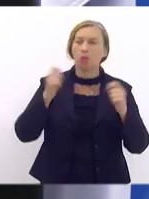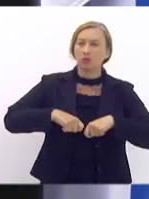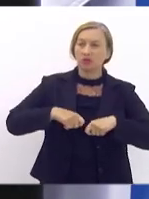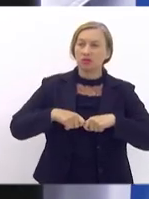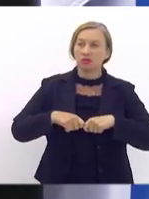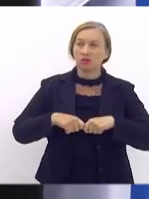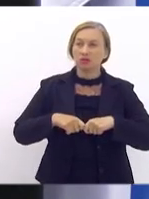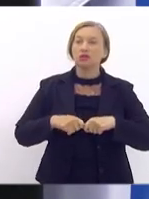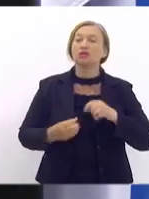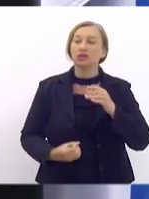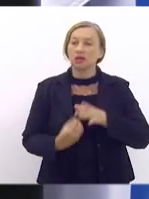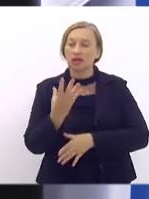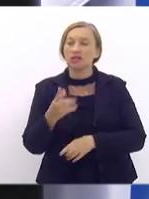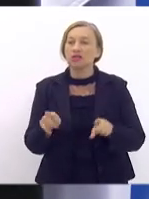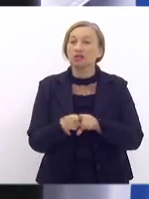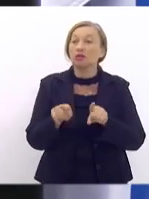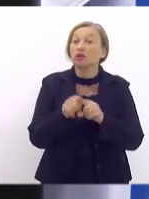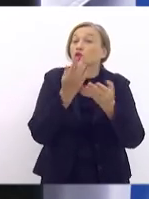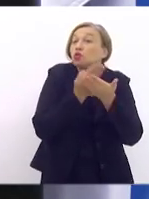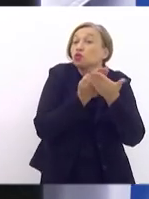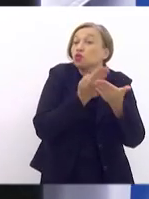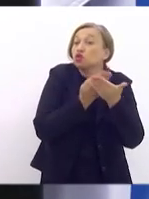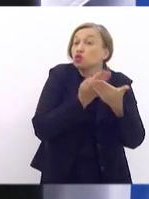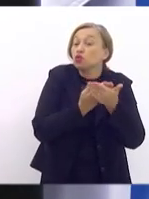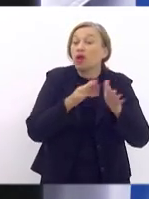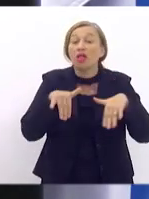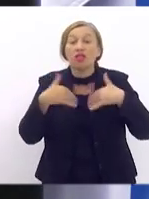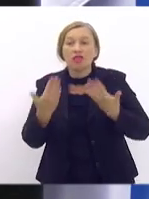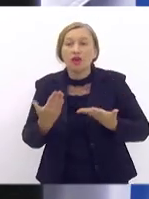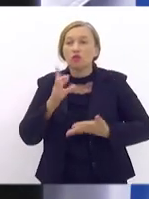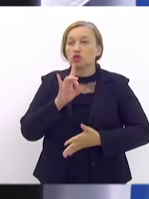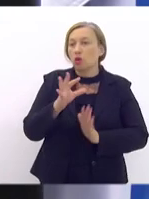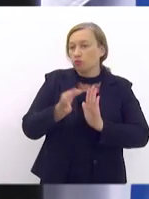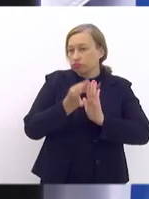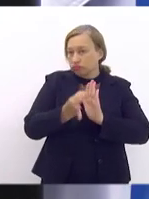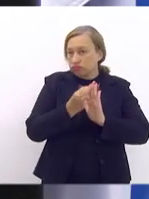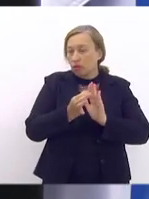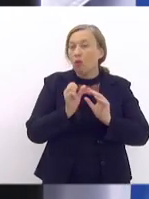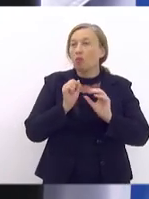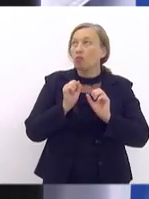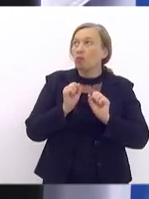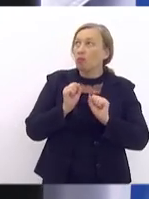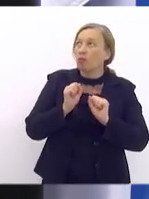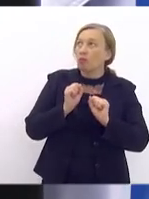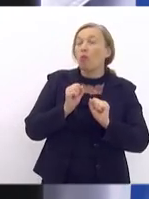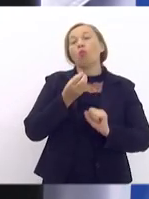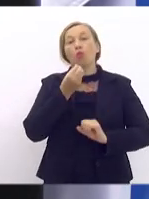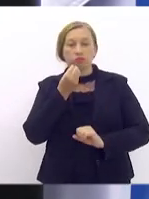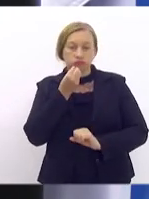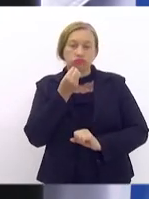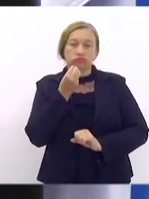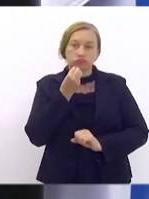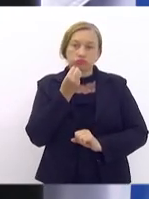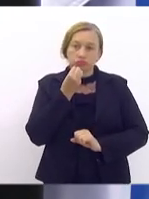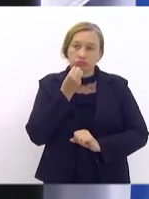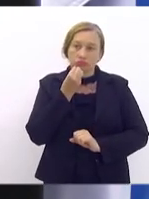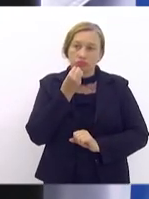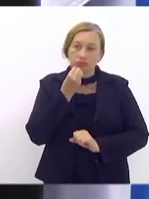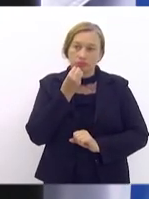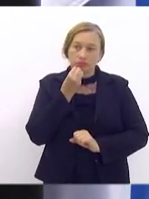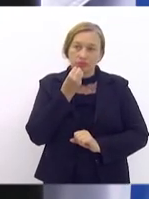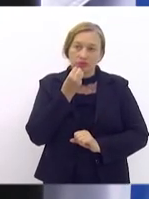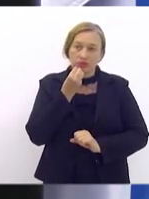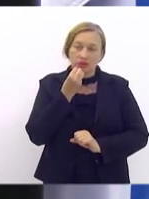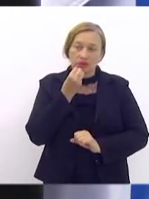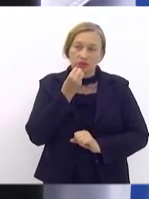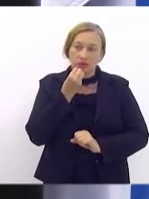da realização também de um estudo. Então, apenas uma sugestão, talvez fosse uma oportunidade, né, de